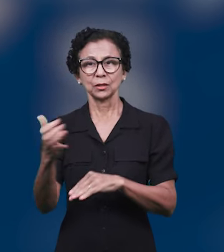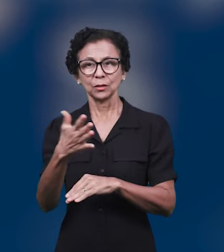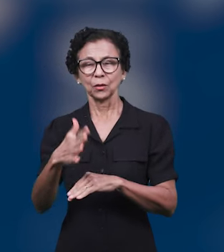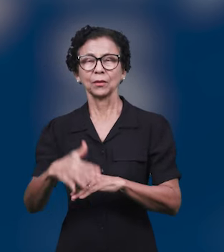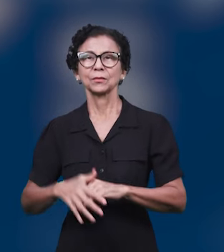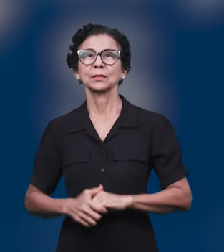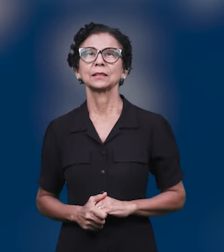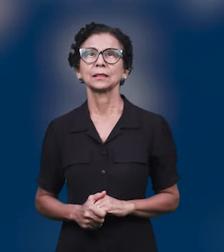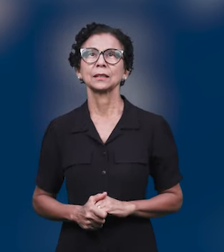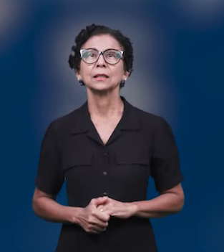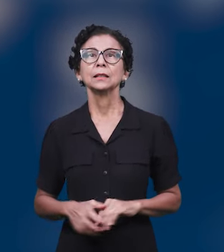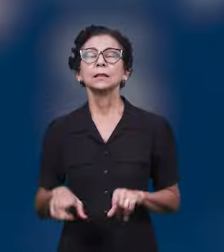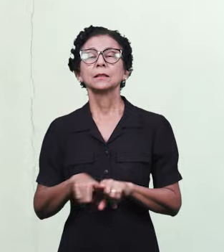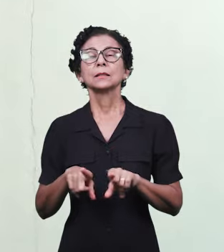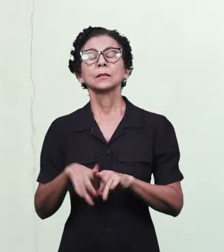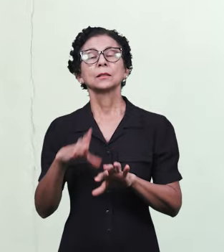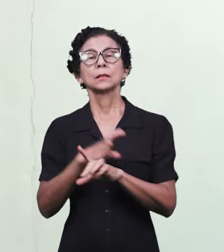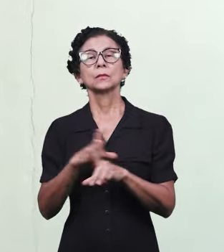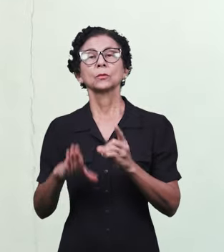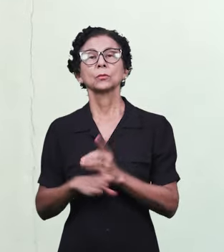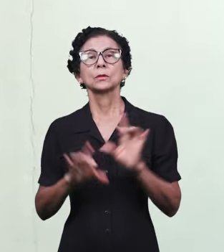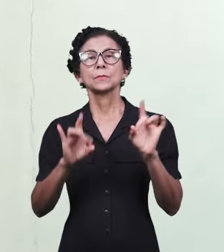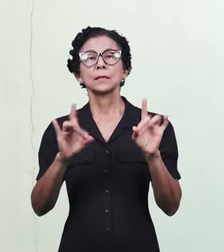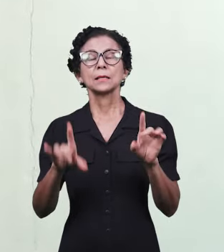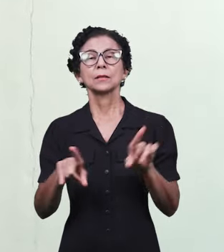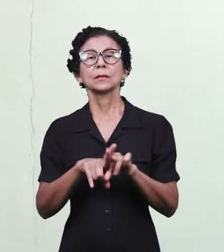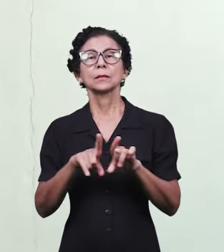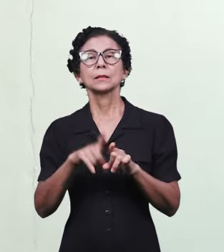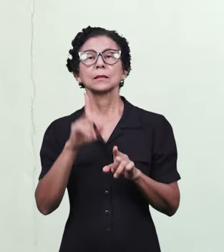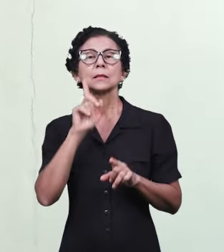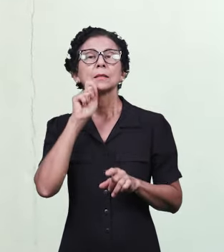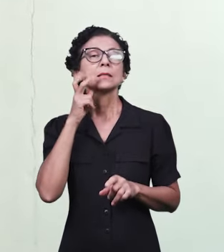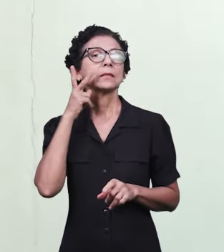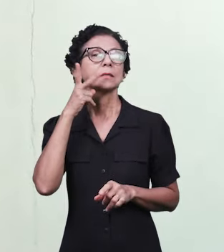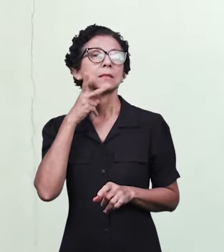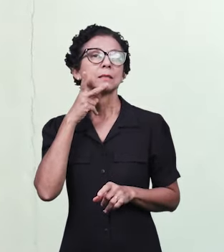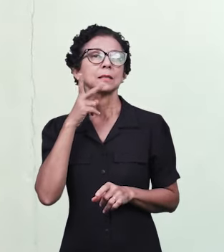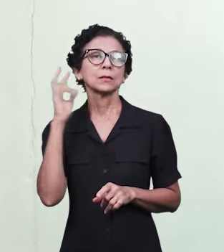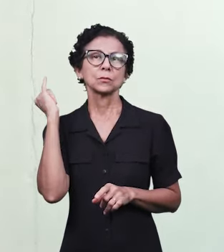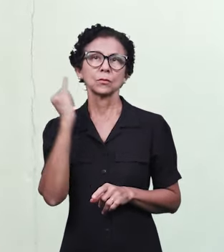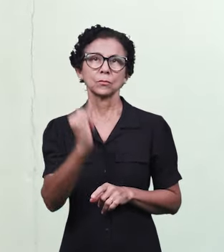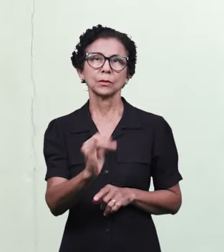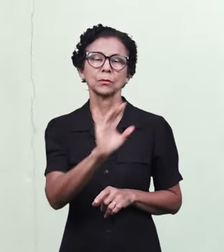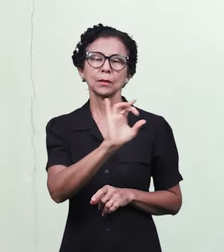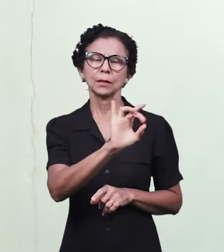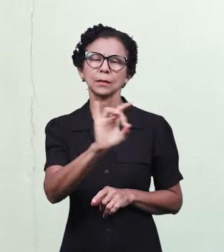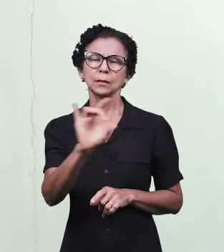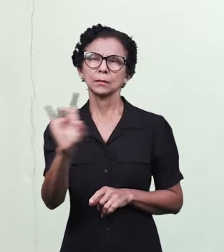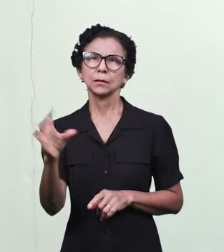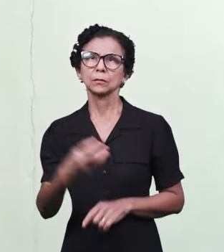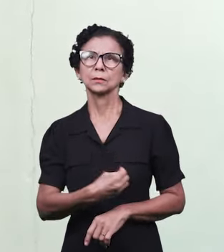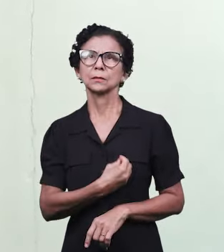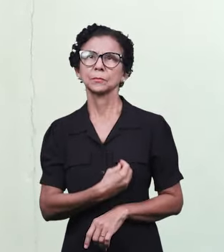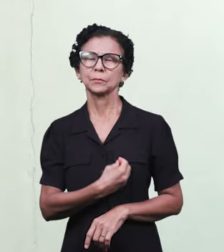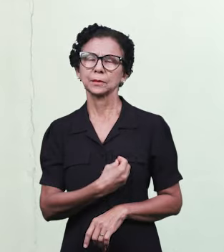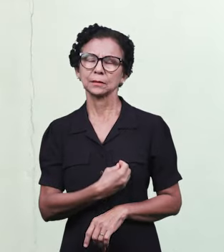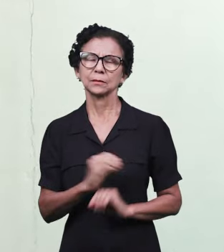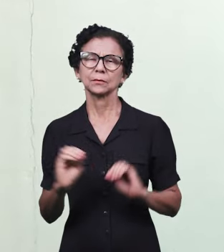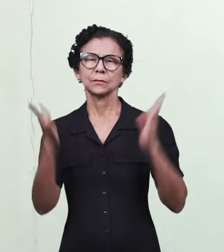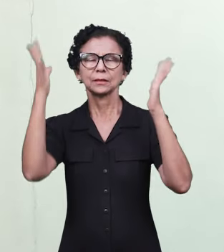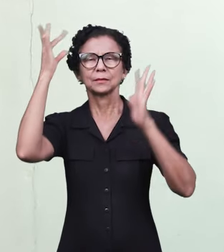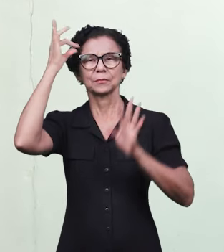ICM Bruxelas está sob o ministério do pastor Marcos Vinícius Pozzo. E neste mês dos jovens, os nossos jovens da ICM Milão,